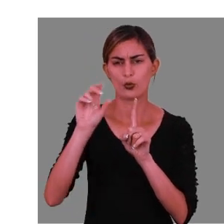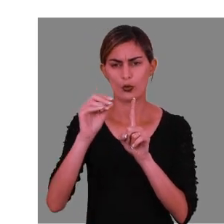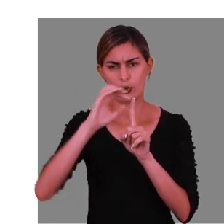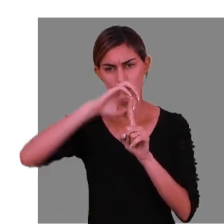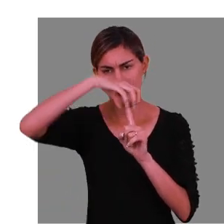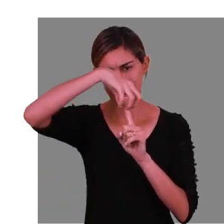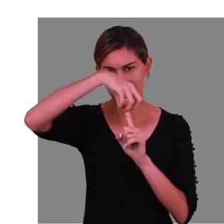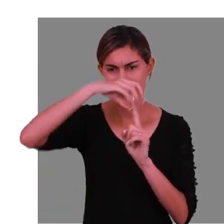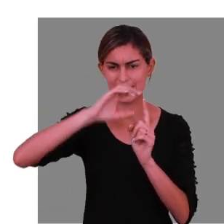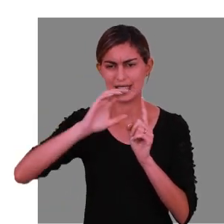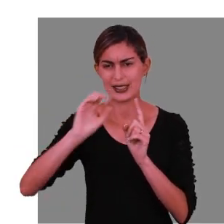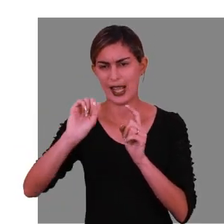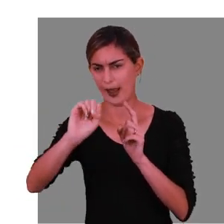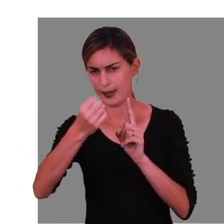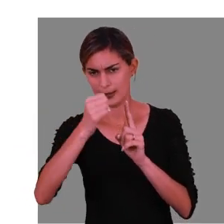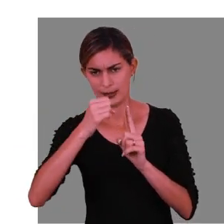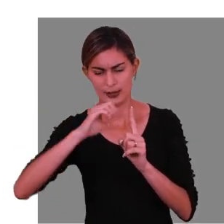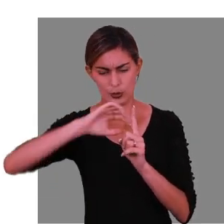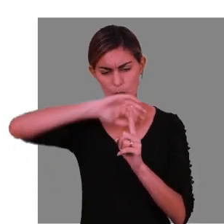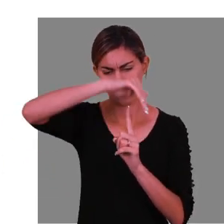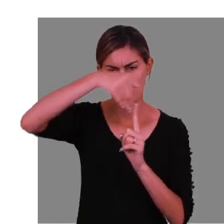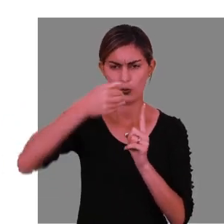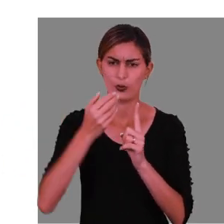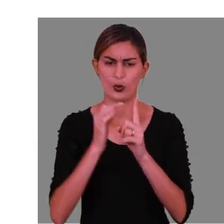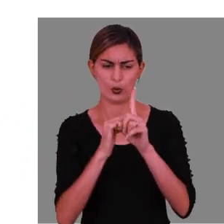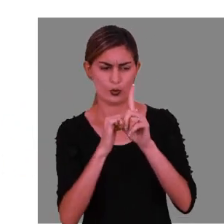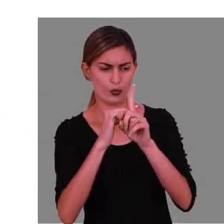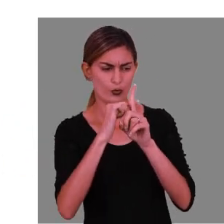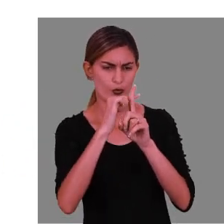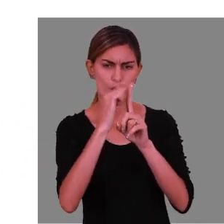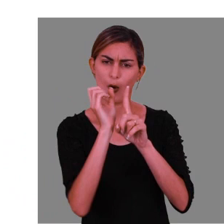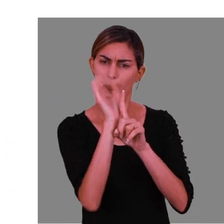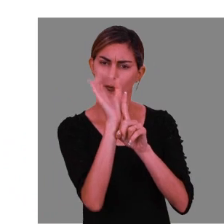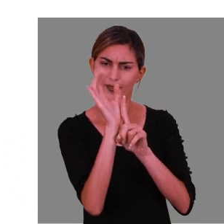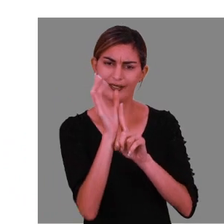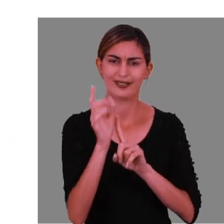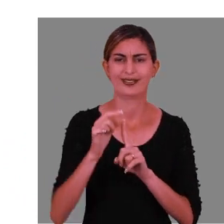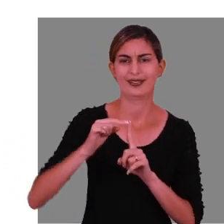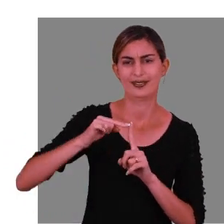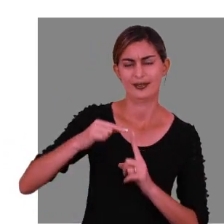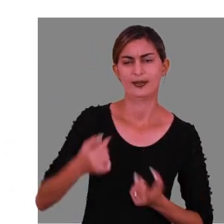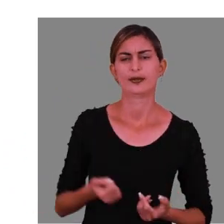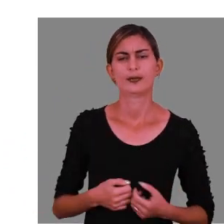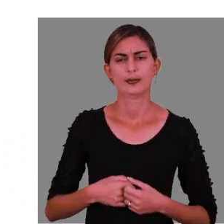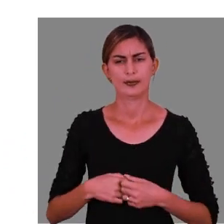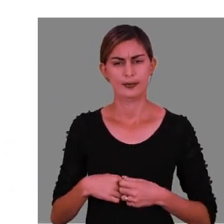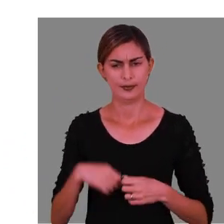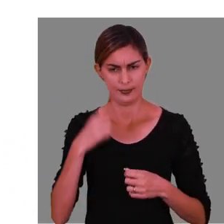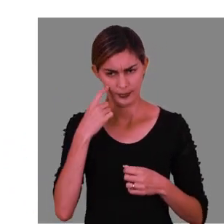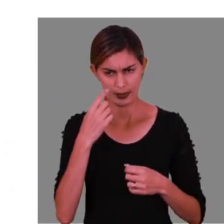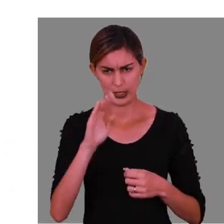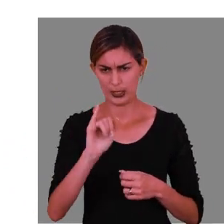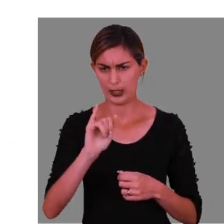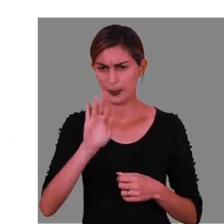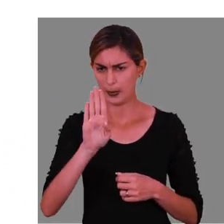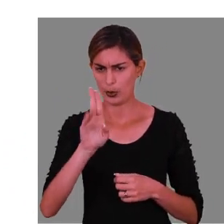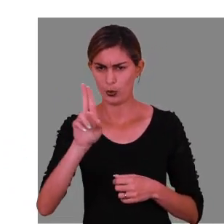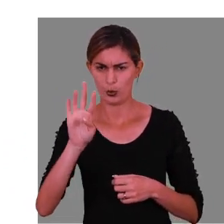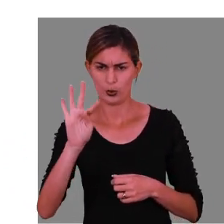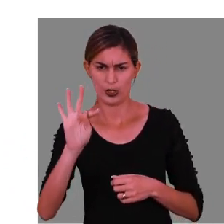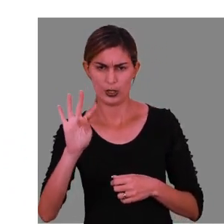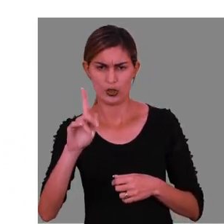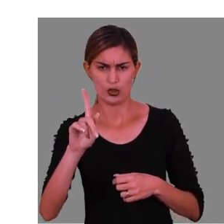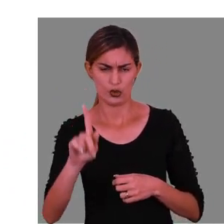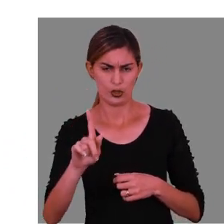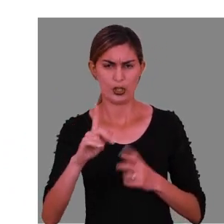adicionar. E este cálculo se dá a partir da seguinte fórmula, conforme você pode observar em tela. IB/UTG